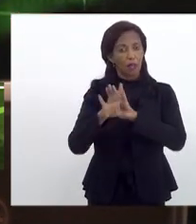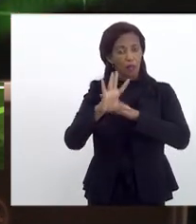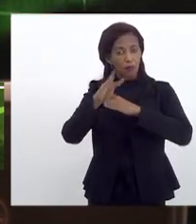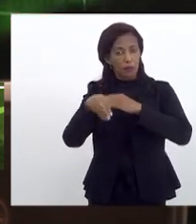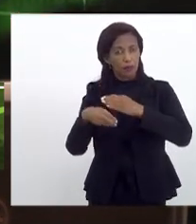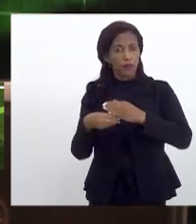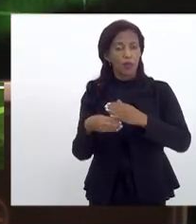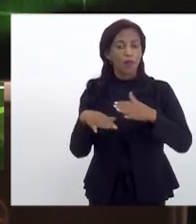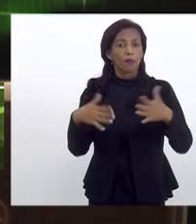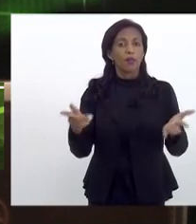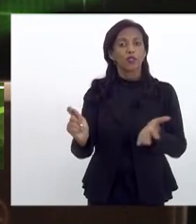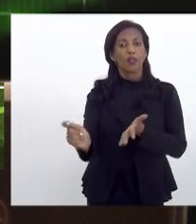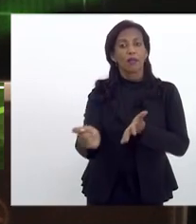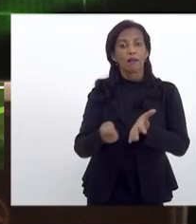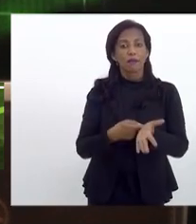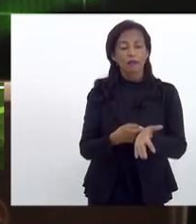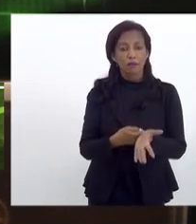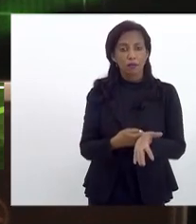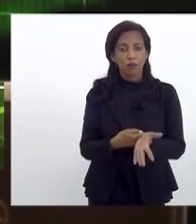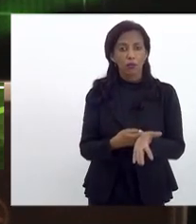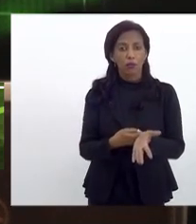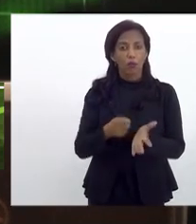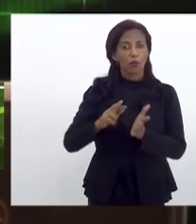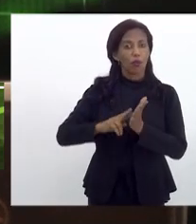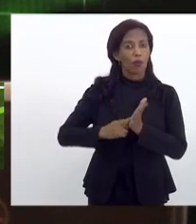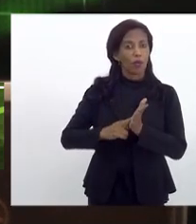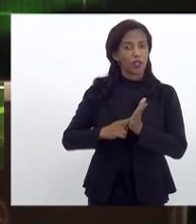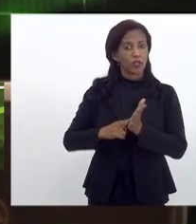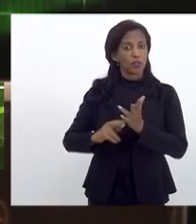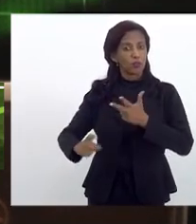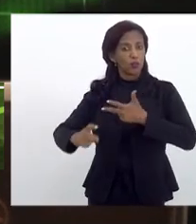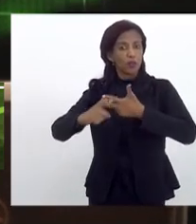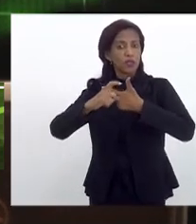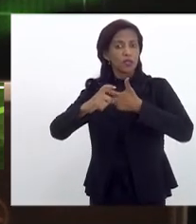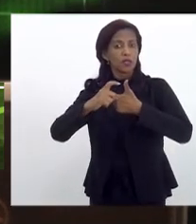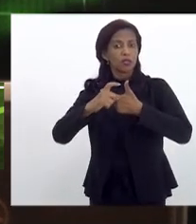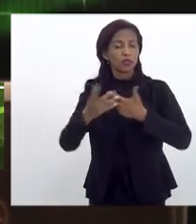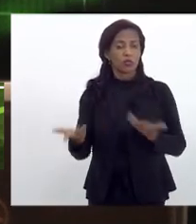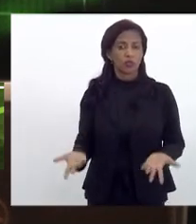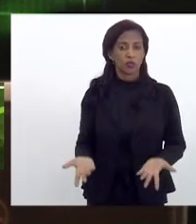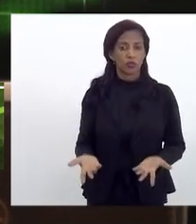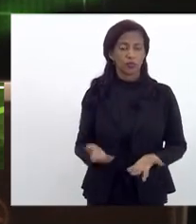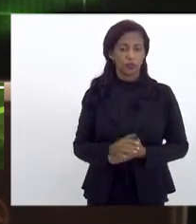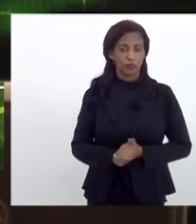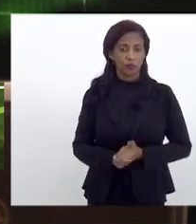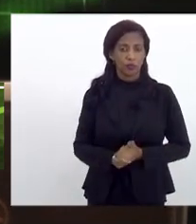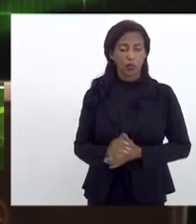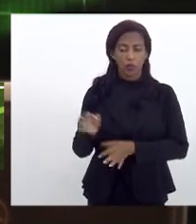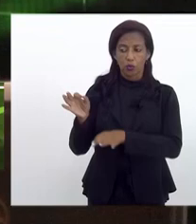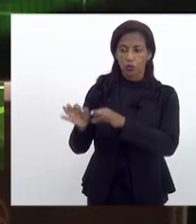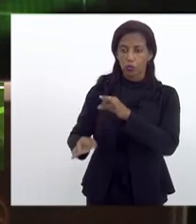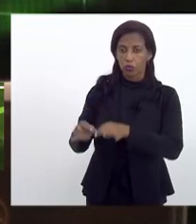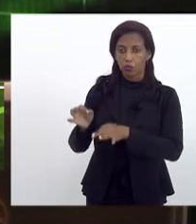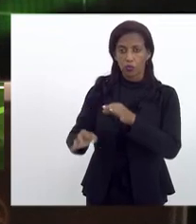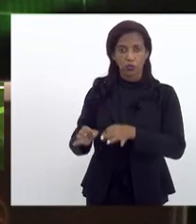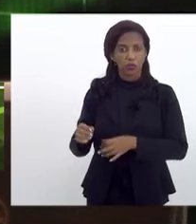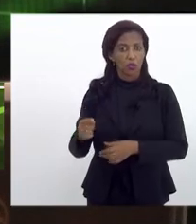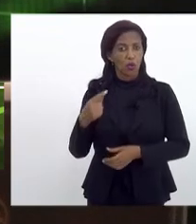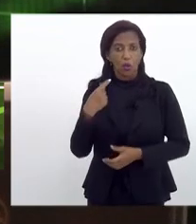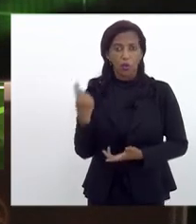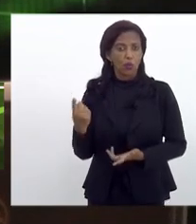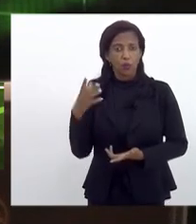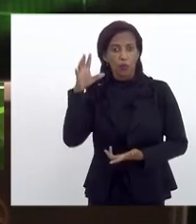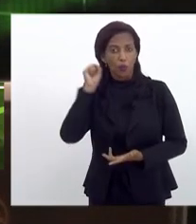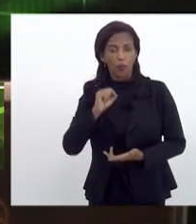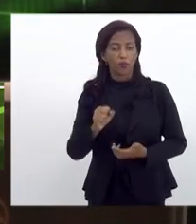Mas quem assinou Com o regime Foi o executivo O judiciário Não foi ouvido O próprio Legislativo Não foi ouvido